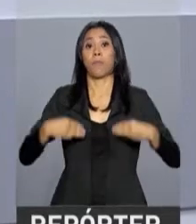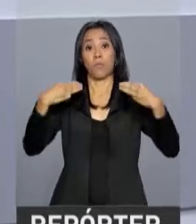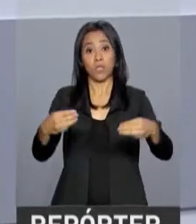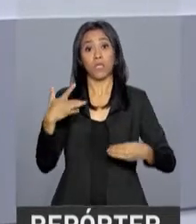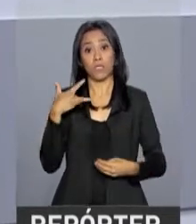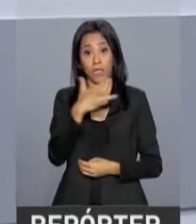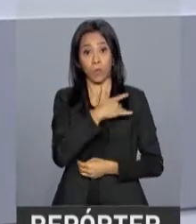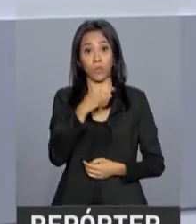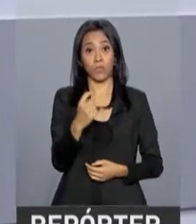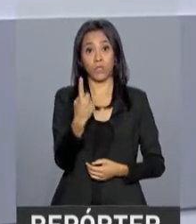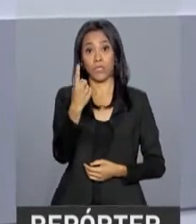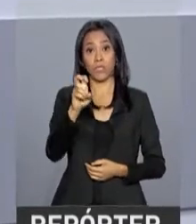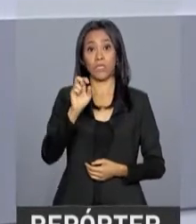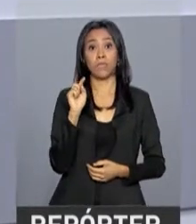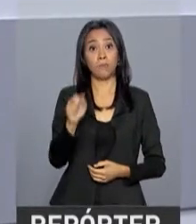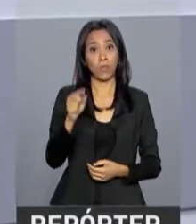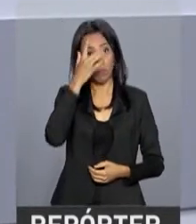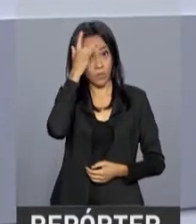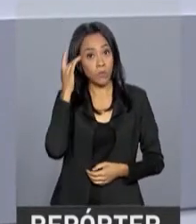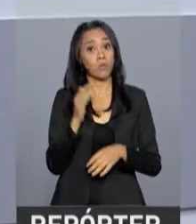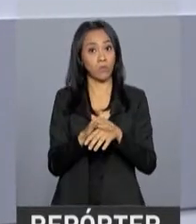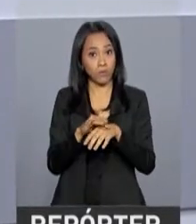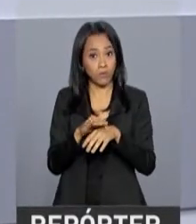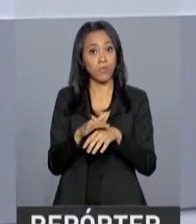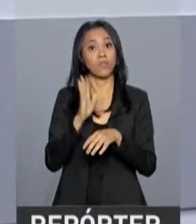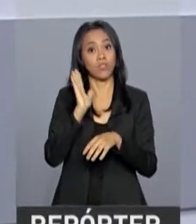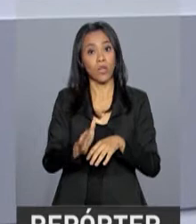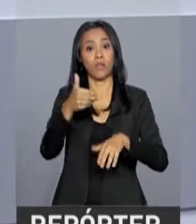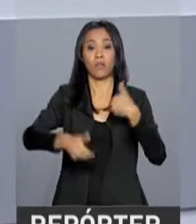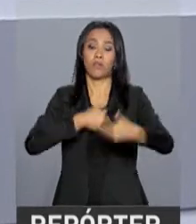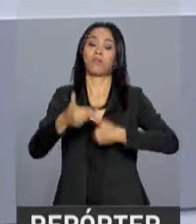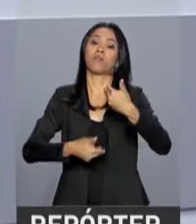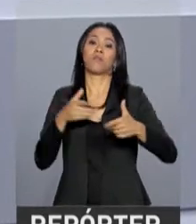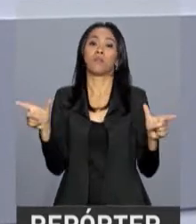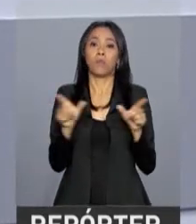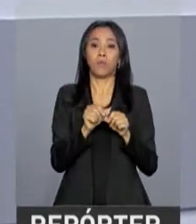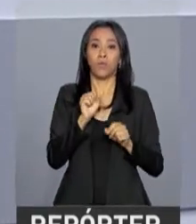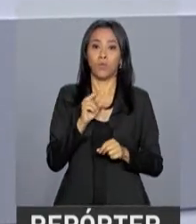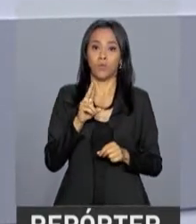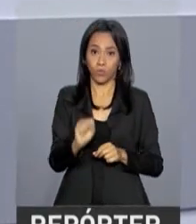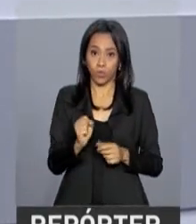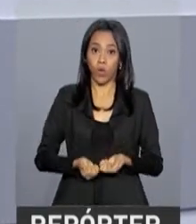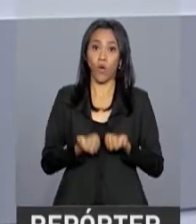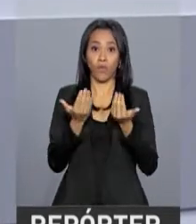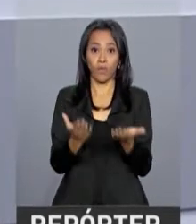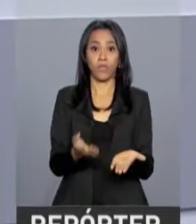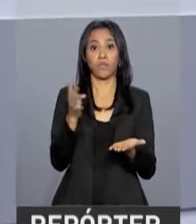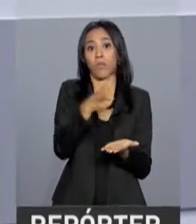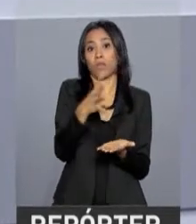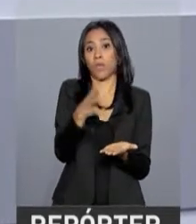estima que 15 mil pacientes com esclerose múltipla estão em tratamento no sistema único de saúde o sus oferece 44